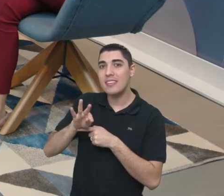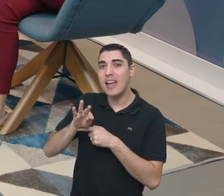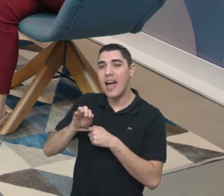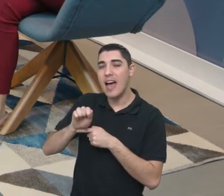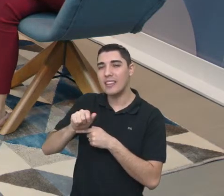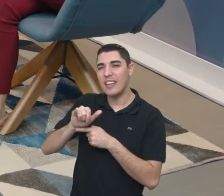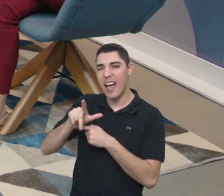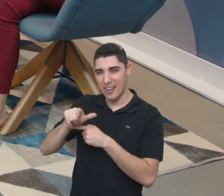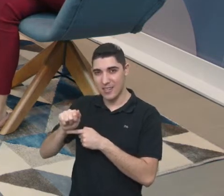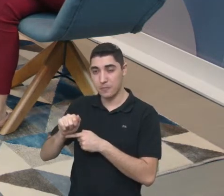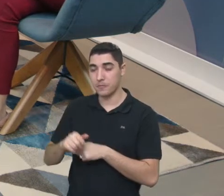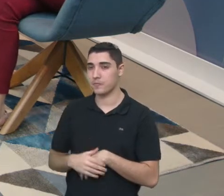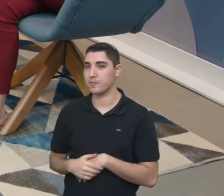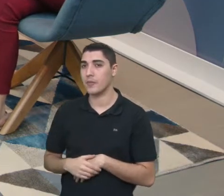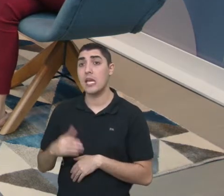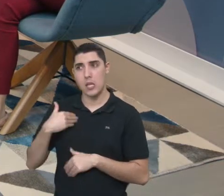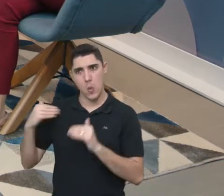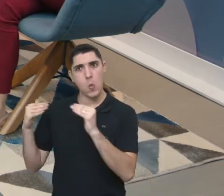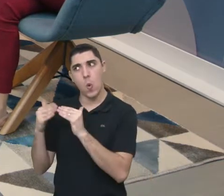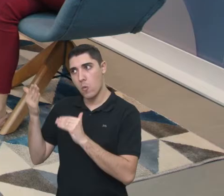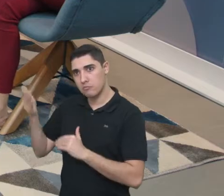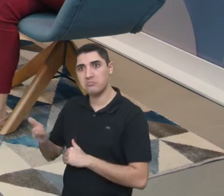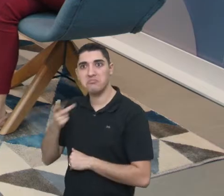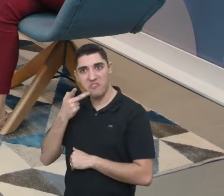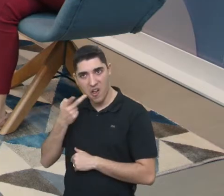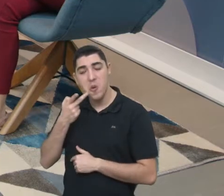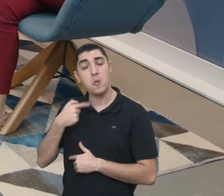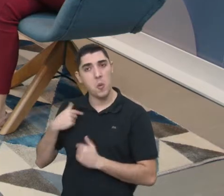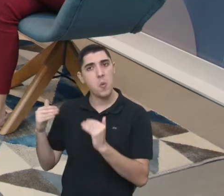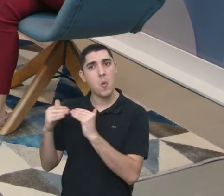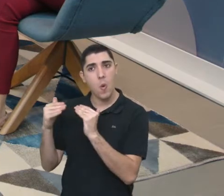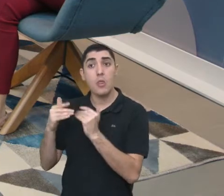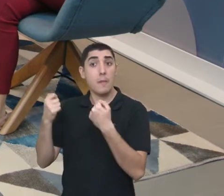Eu concordo com a Milena. Eu acredito muito que a gente precisa